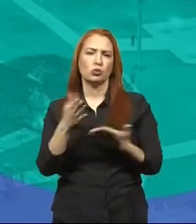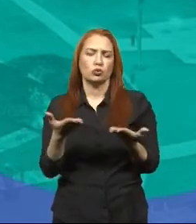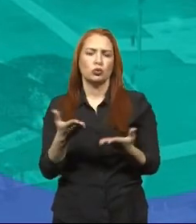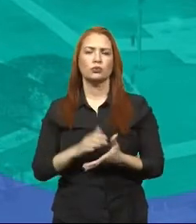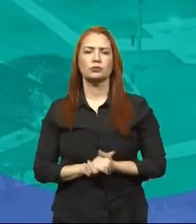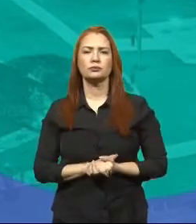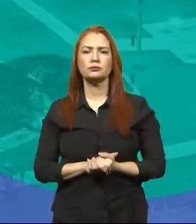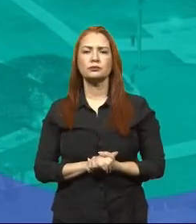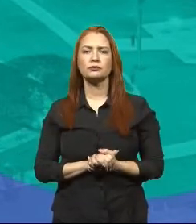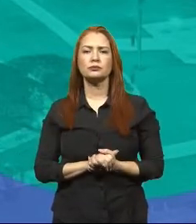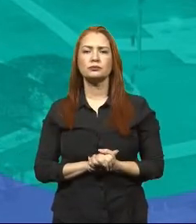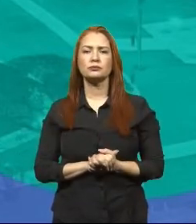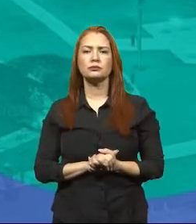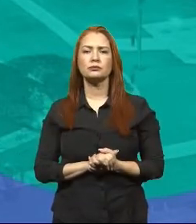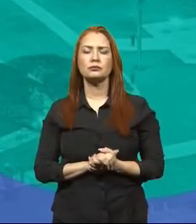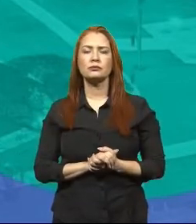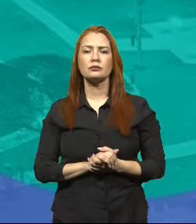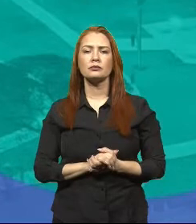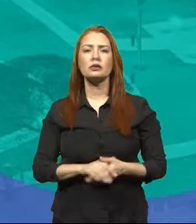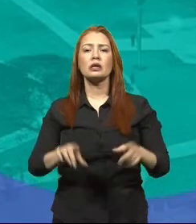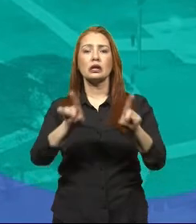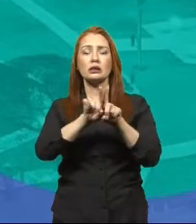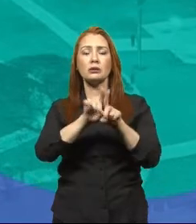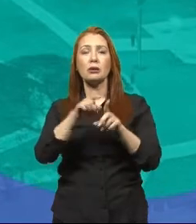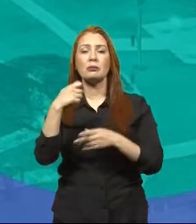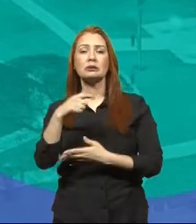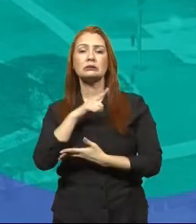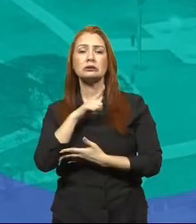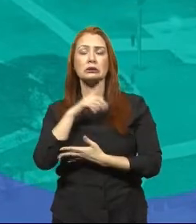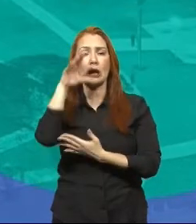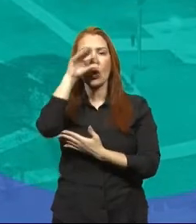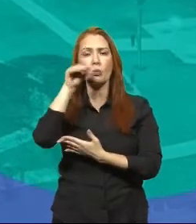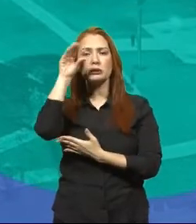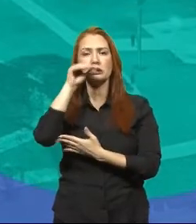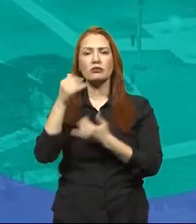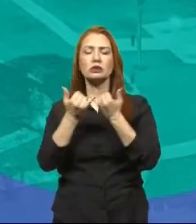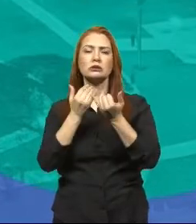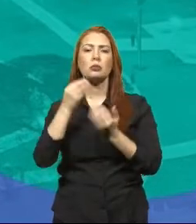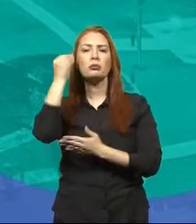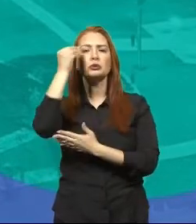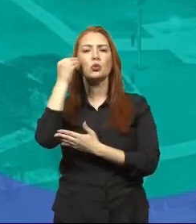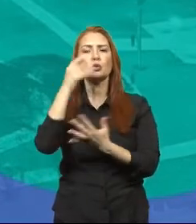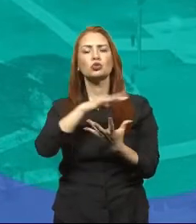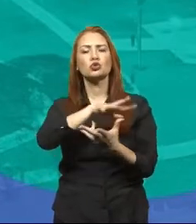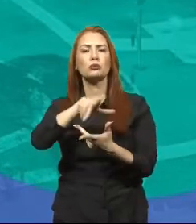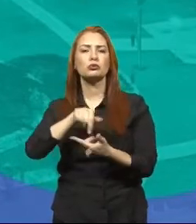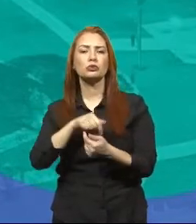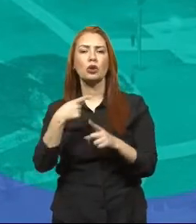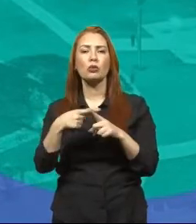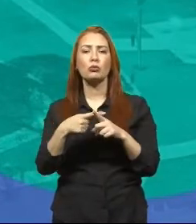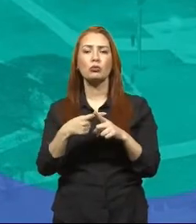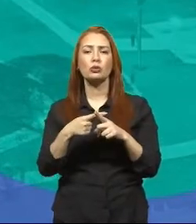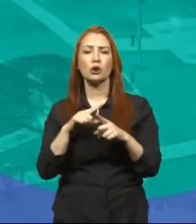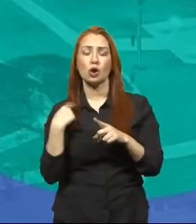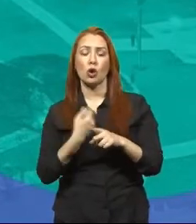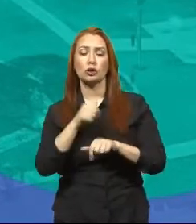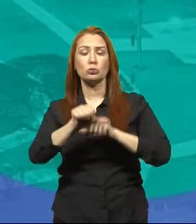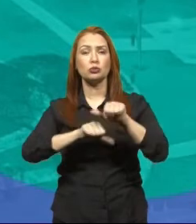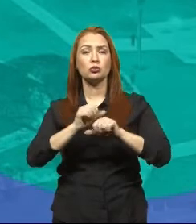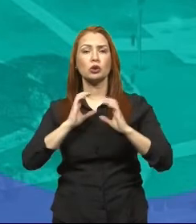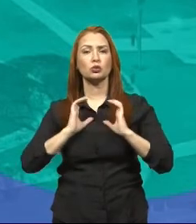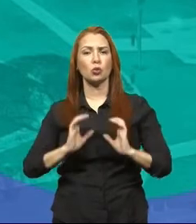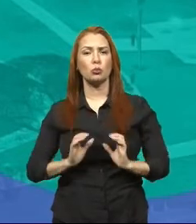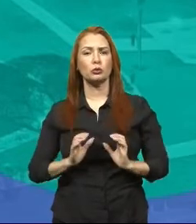essas implicações, que precisam ser vistas do ponto de vista de psicologia mundial, porque nós estamos mudando o nosso comportamento. Hoje nós